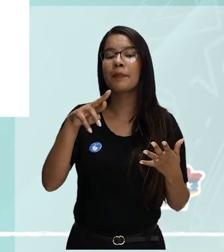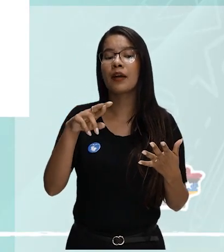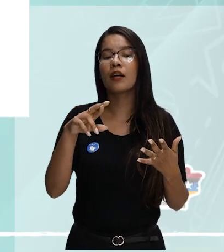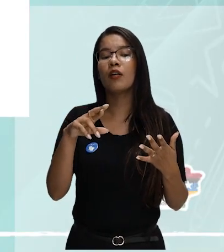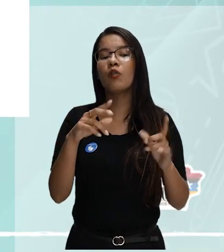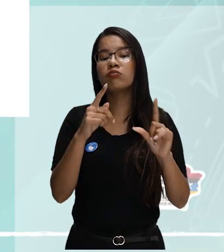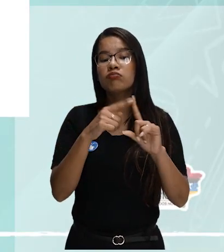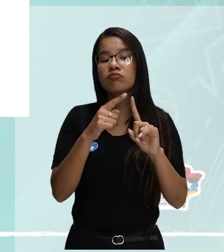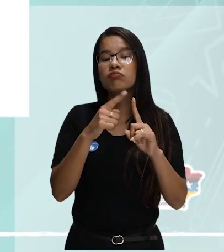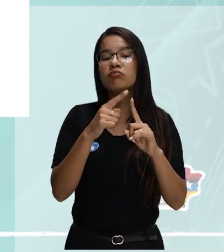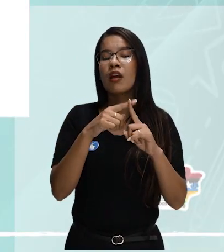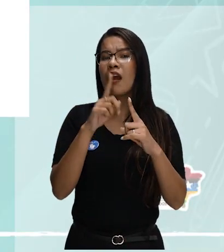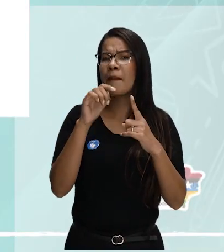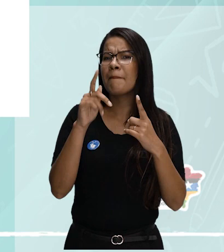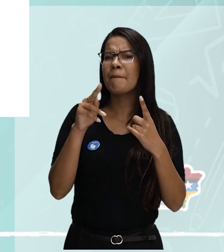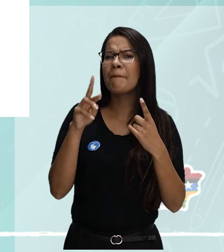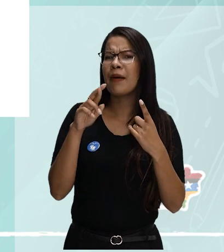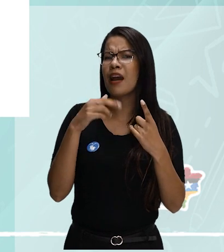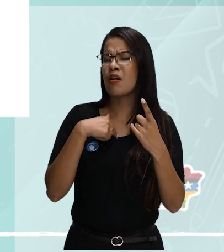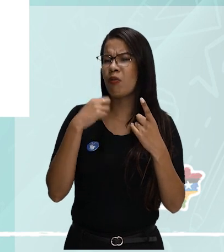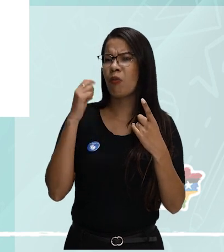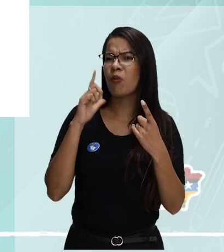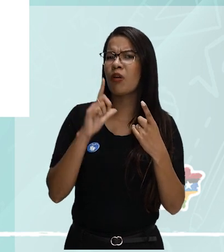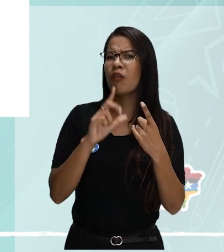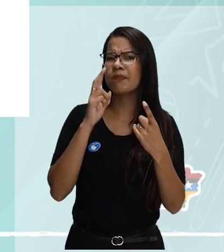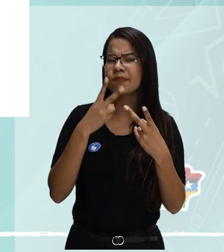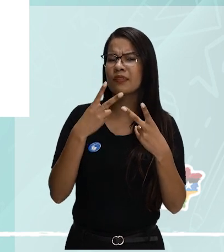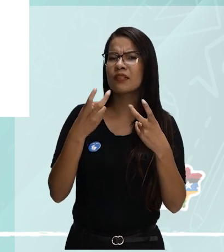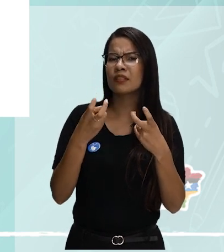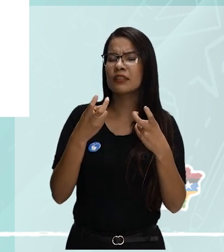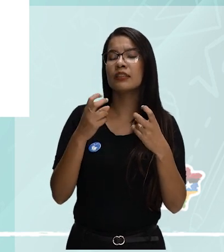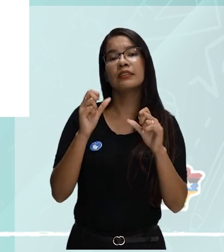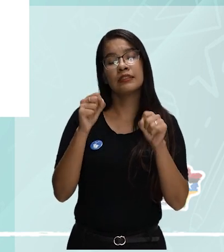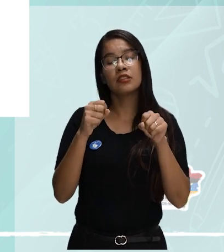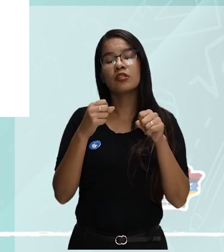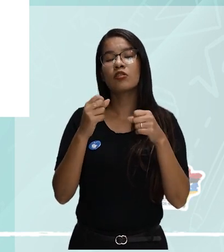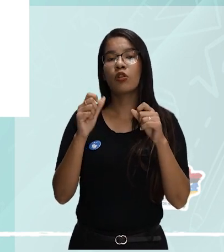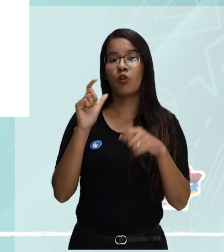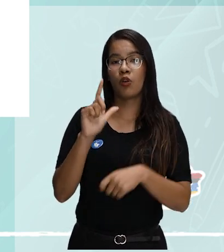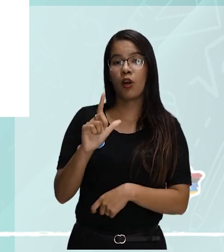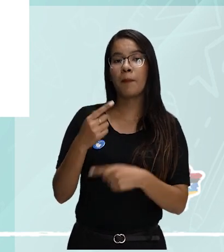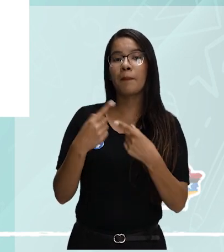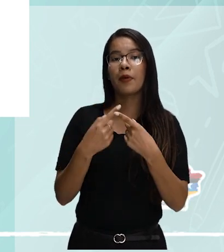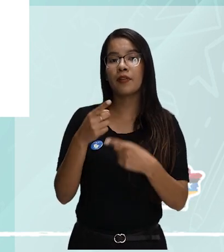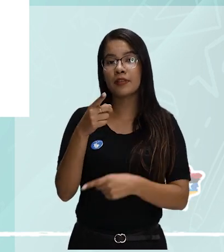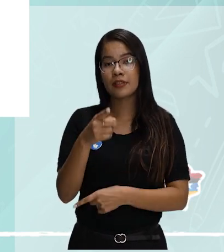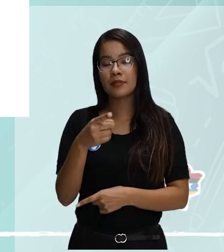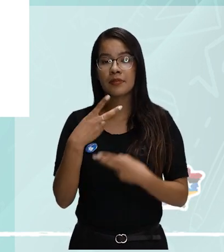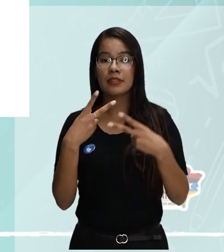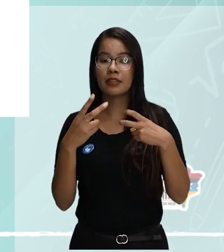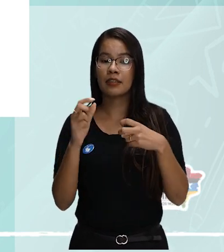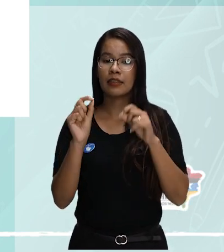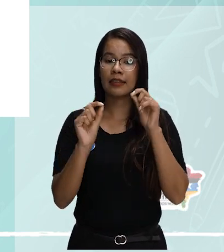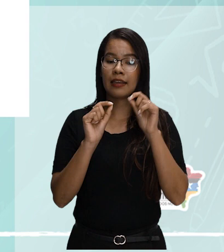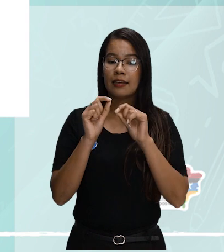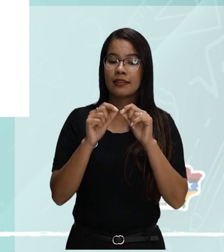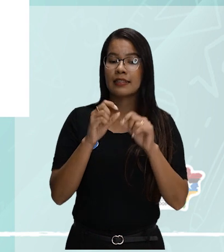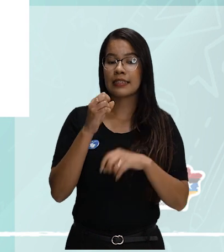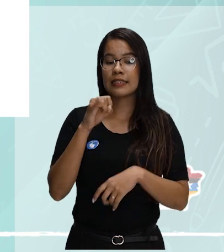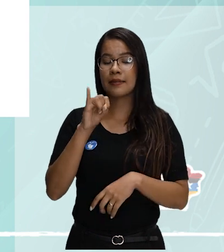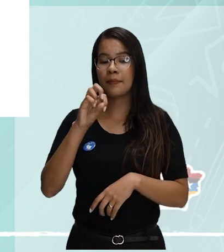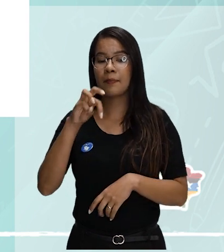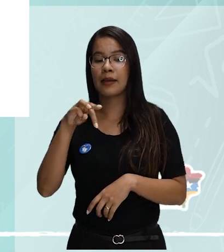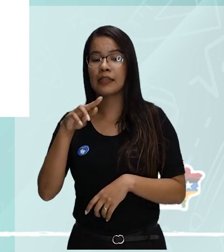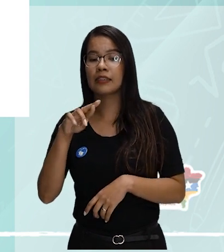gráfico 1 é uma função par, eu consigo identificar? Consigo, porque você percebe que ele é simétrico em relação a esse eixo